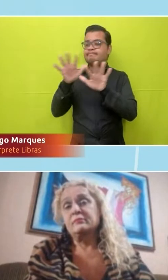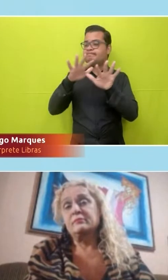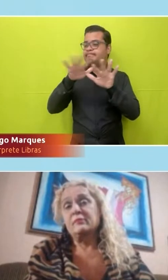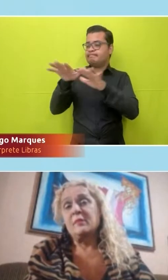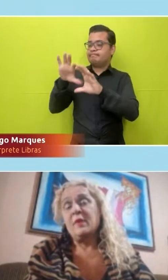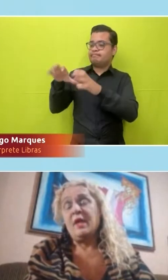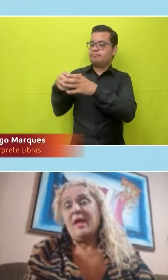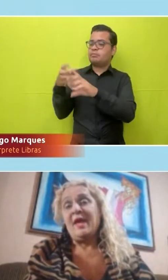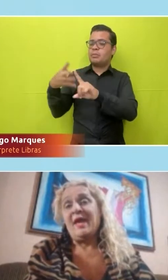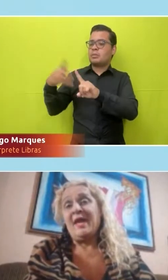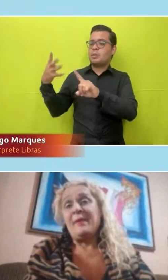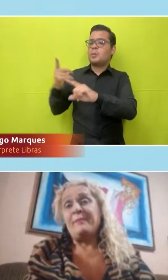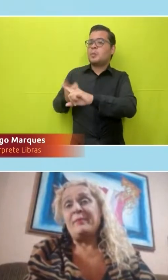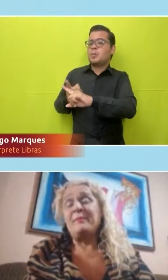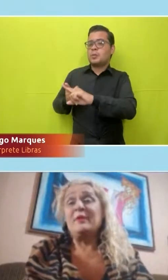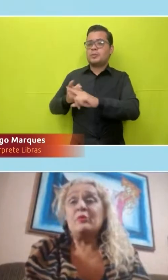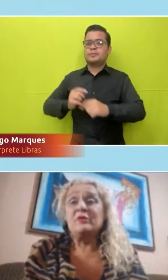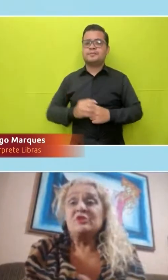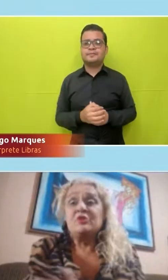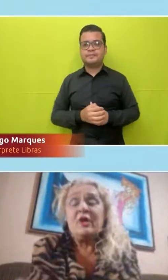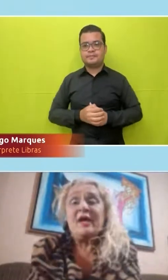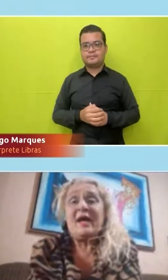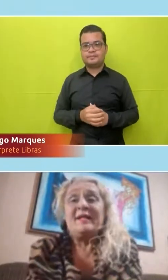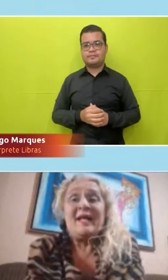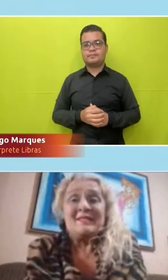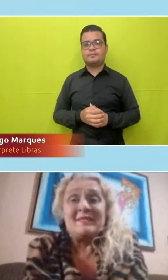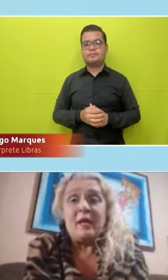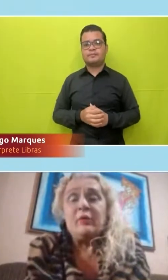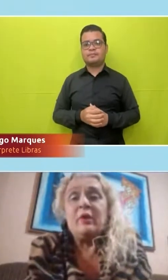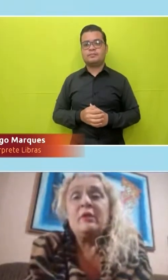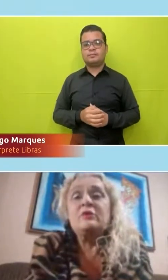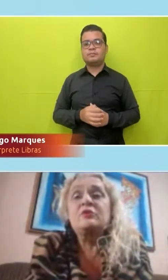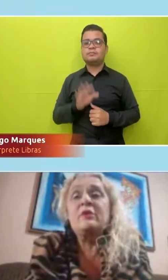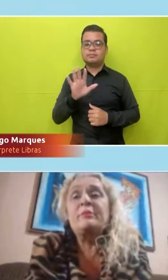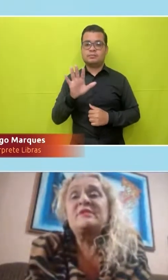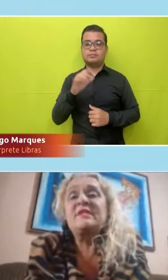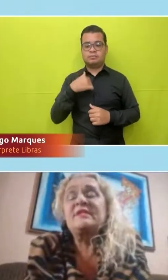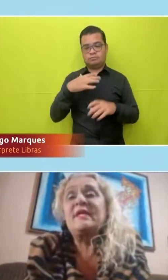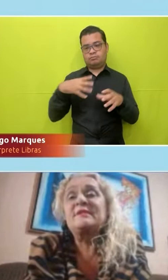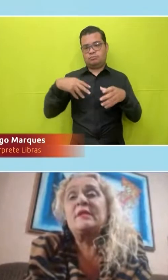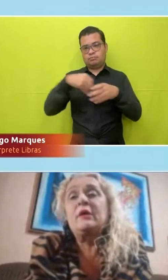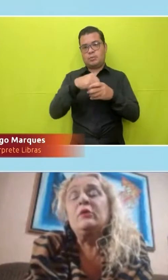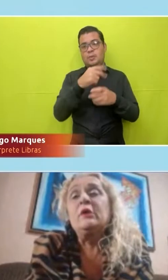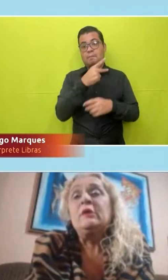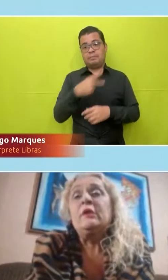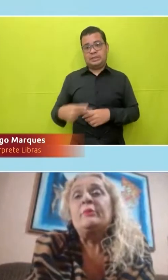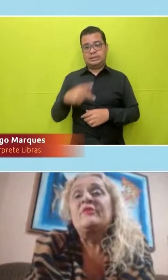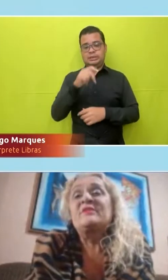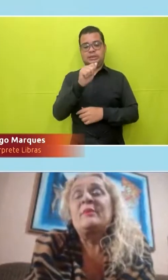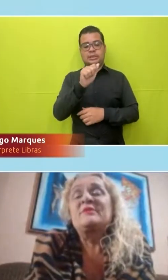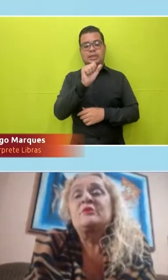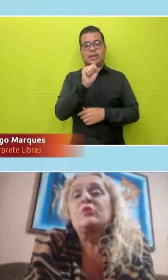comunidade? Primeiro, quando na Astral, eu estou na presidência da Astral,